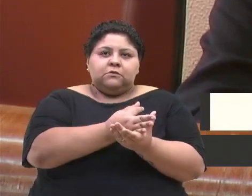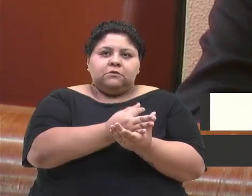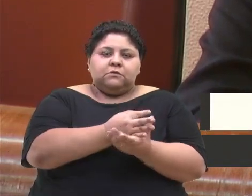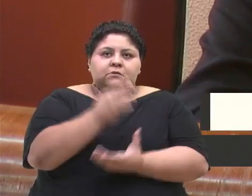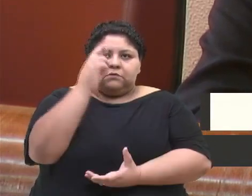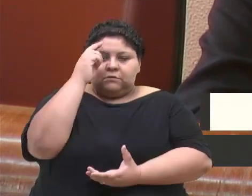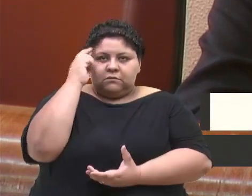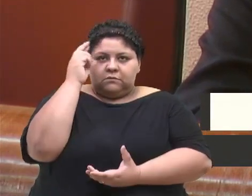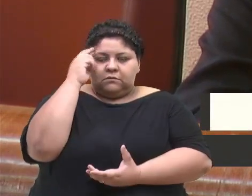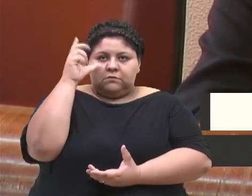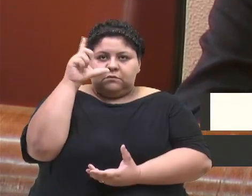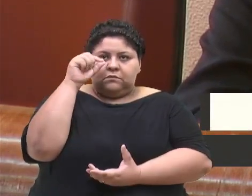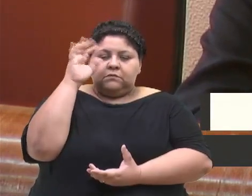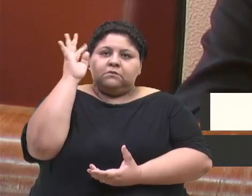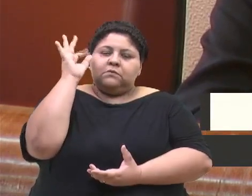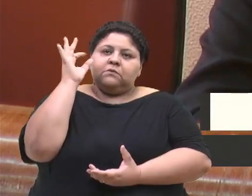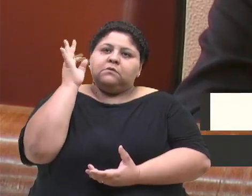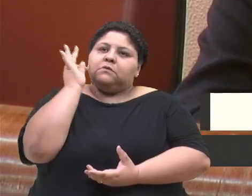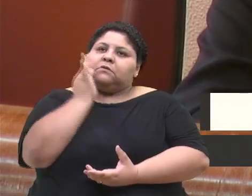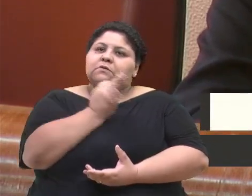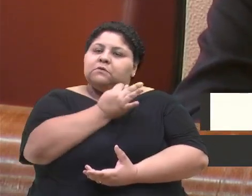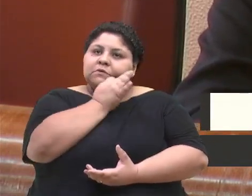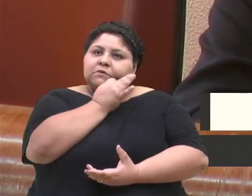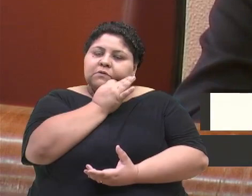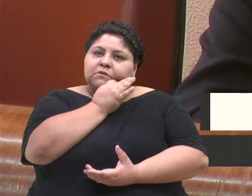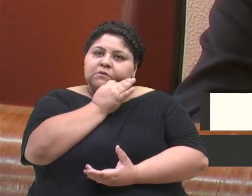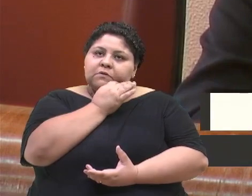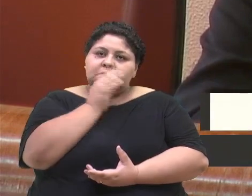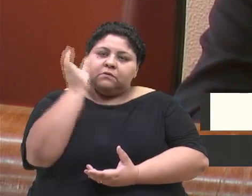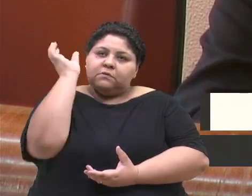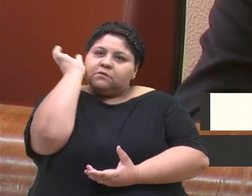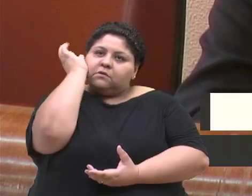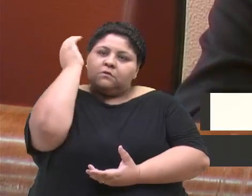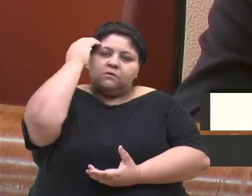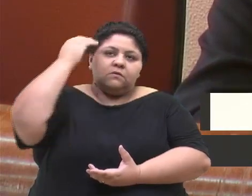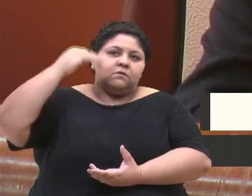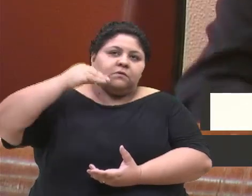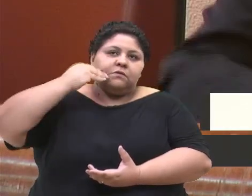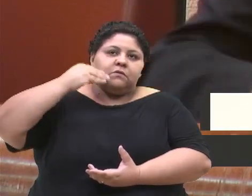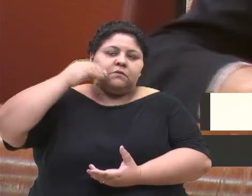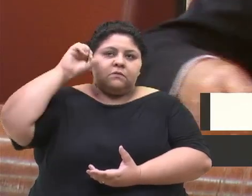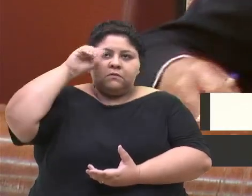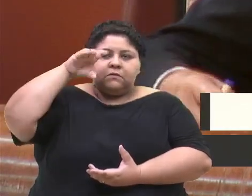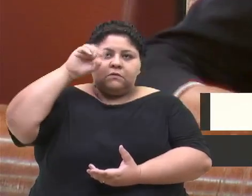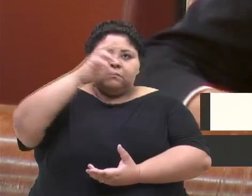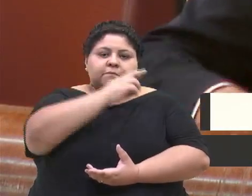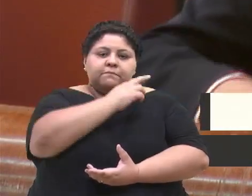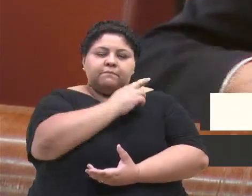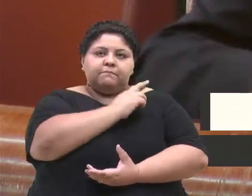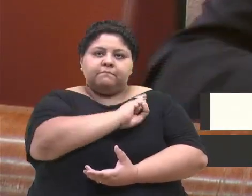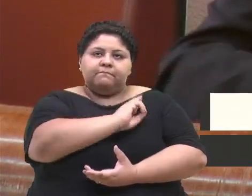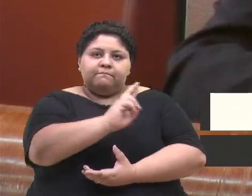Oliveira, Scalco, Tatiane Frisso, Felipe Guememaire, Fiuza Bortola. E em representação,